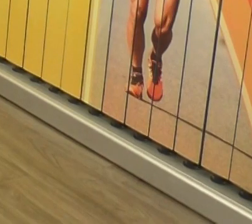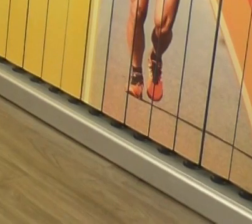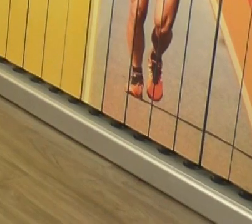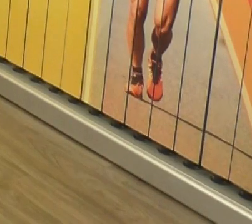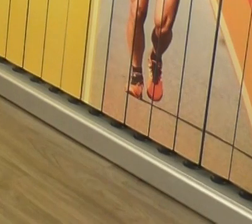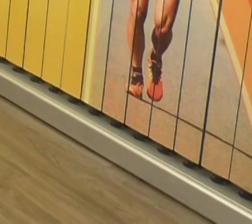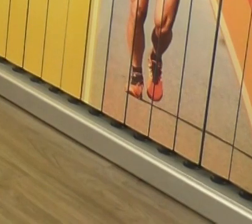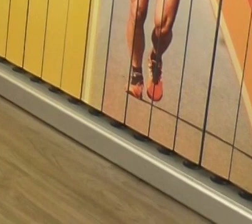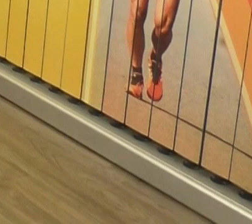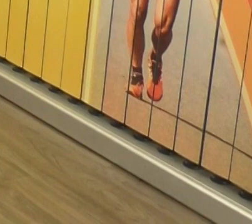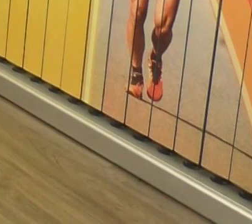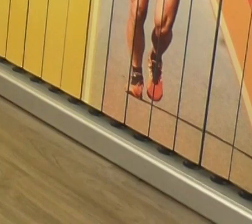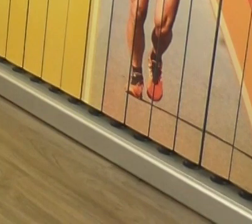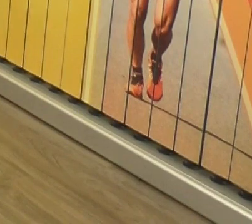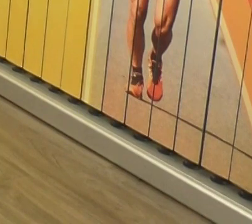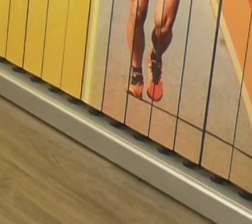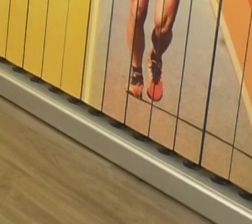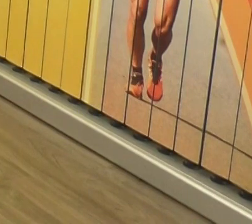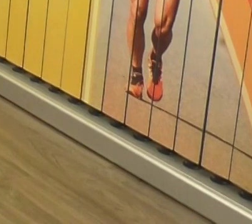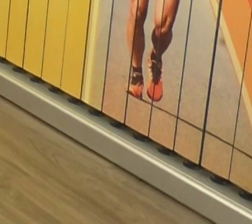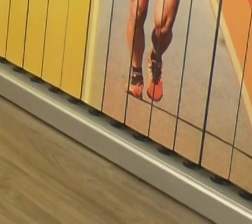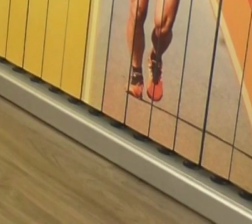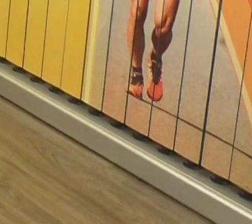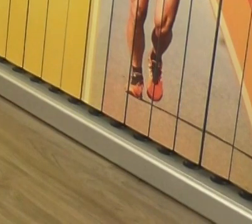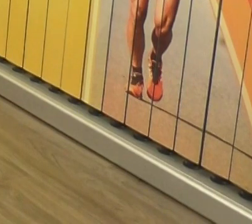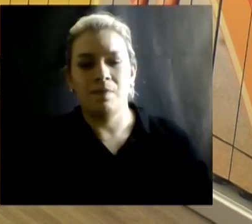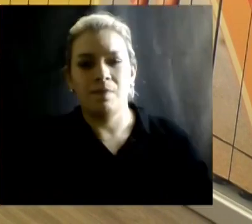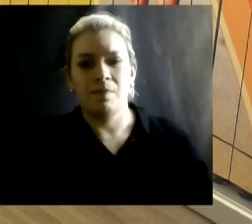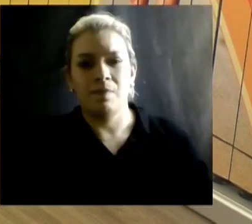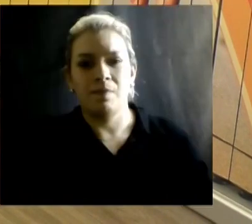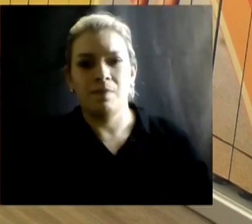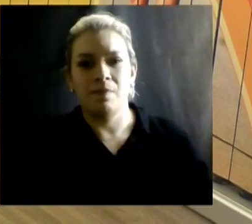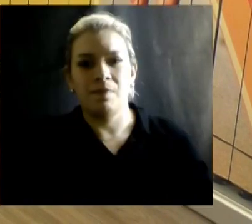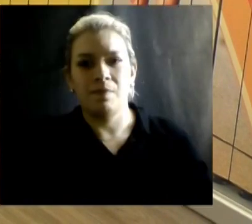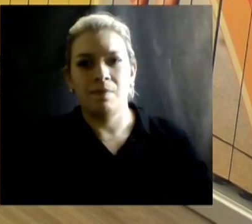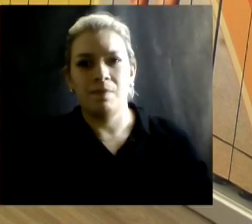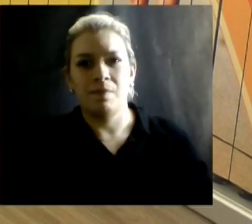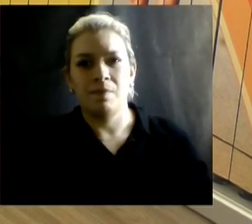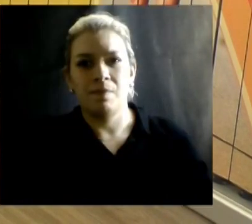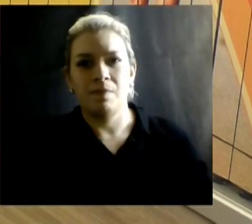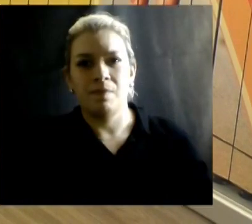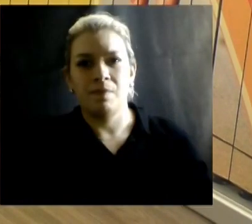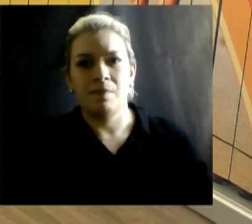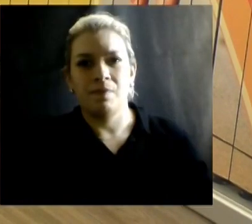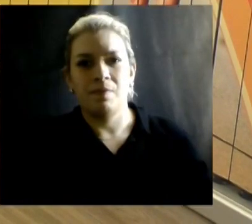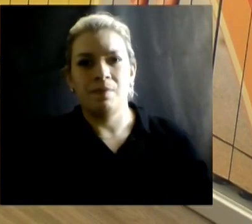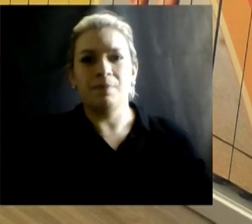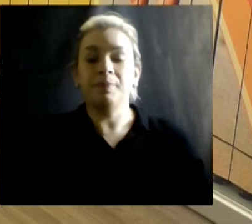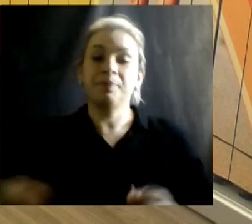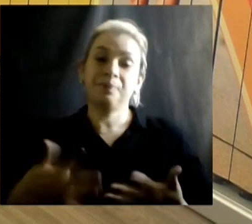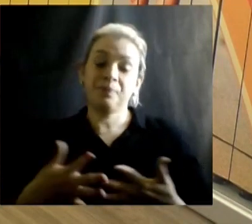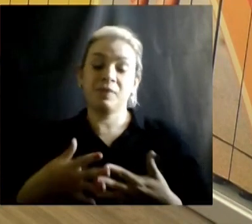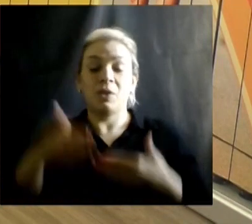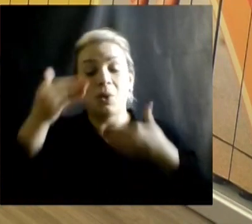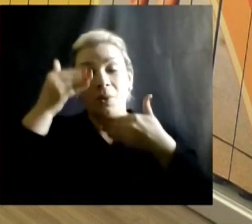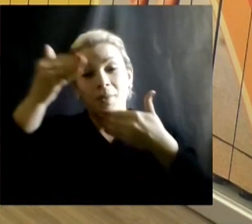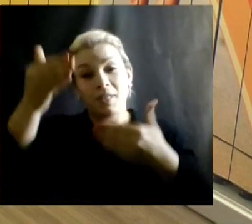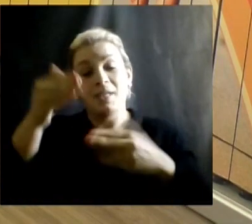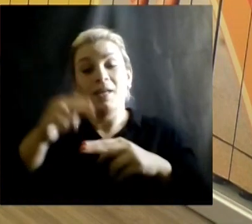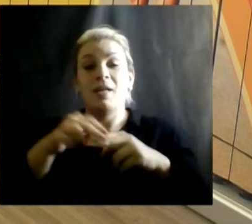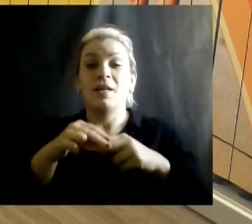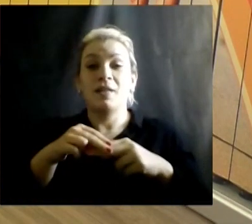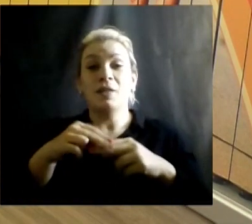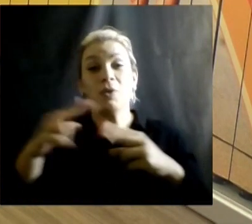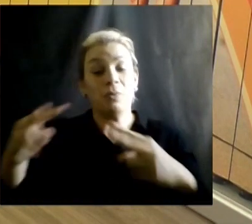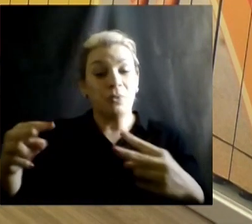O Jornal Câmara Notícia fica por aqui. Muito obrigado pela sua companhia, pela sua audiência. Continue na